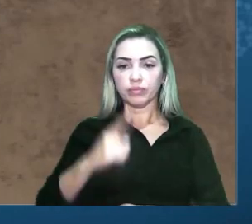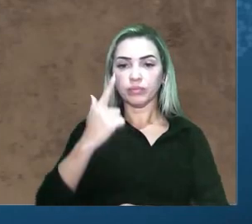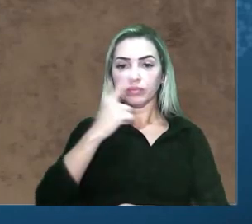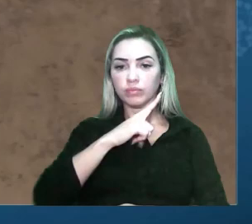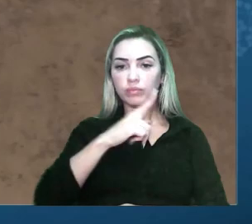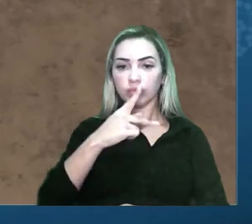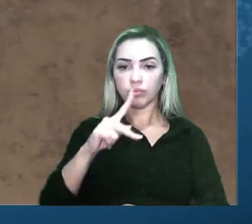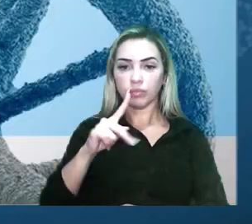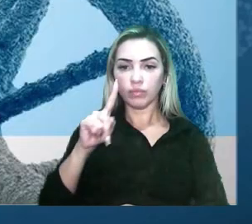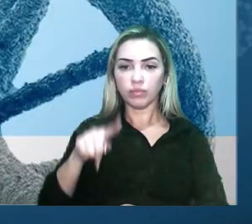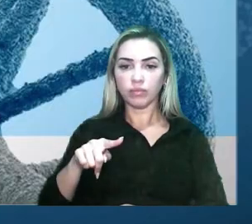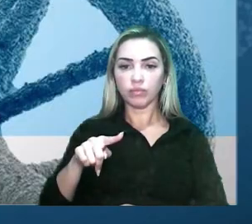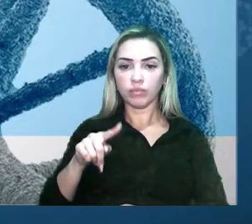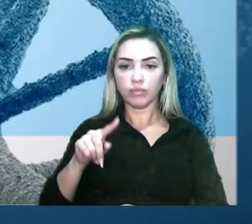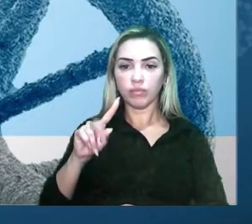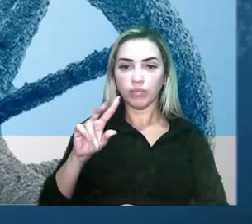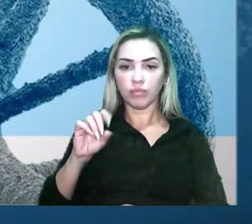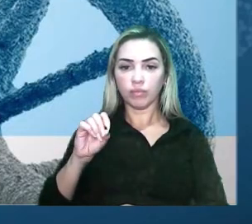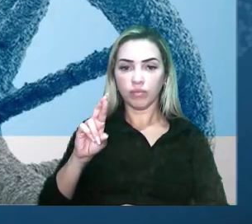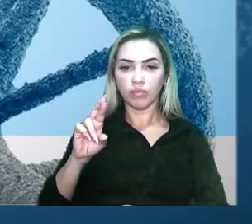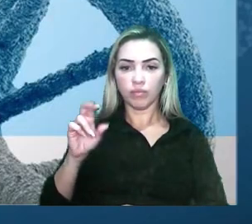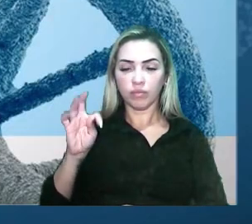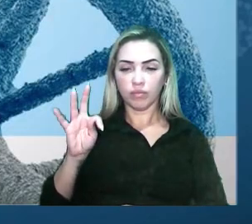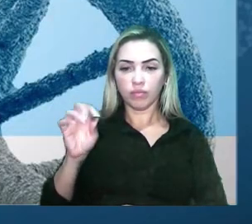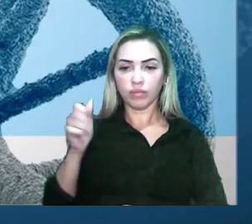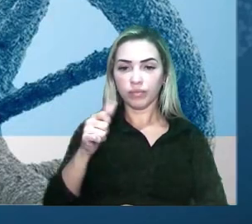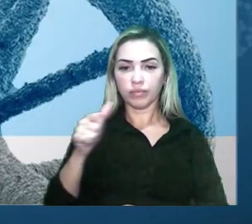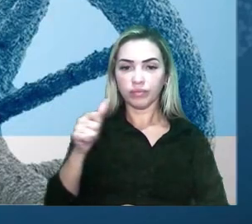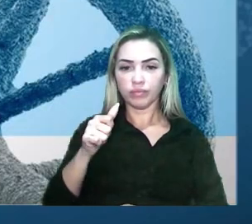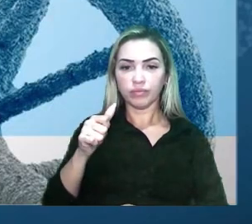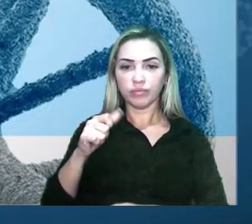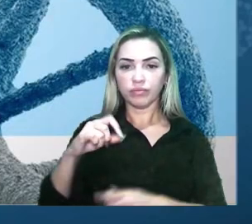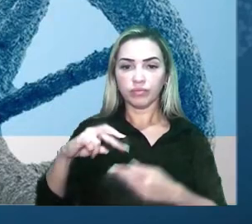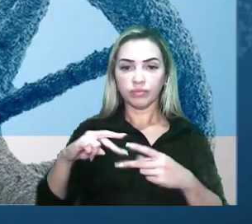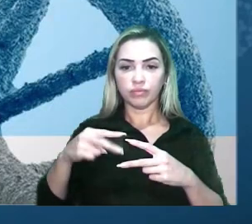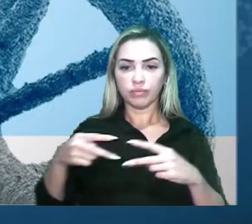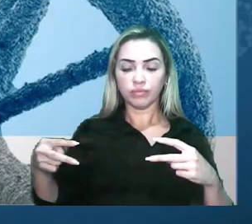o ORT-11, que é Generation of